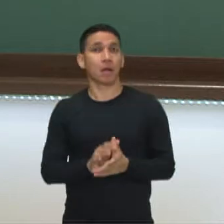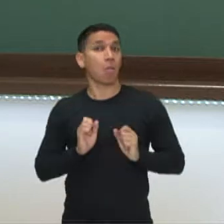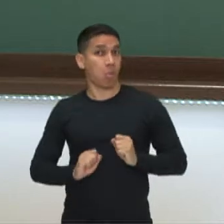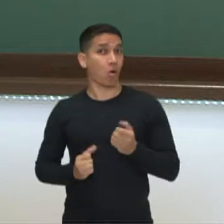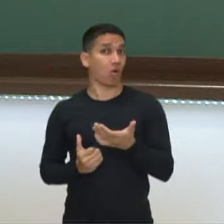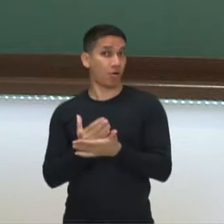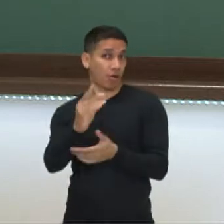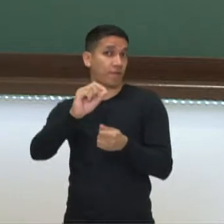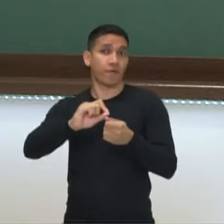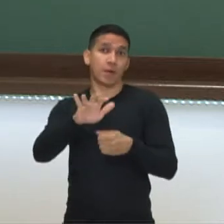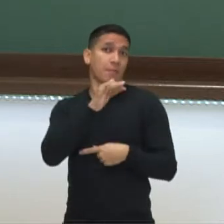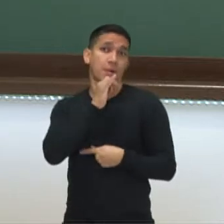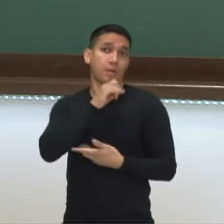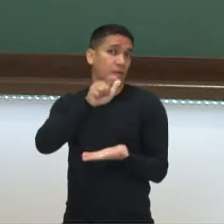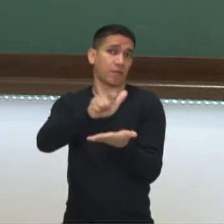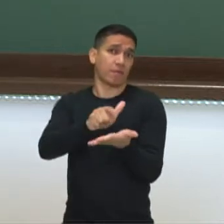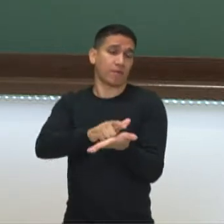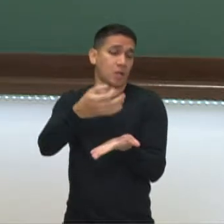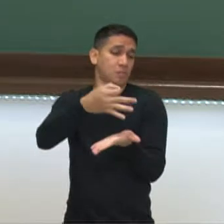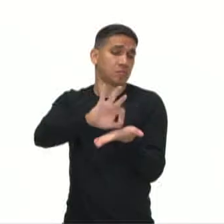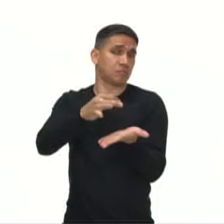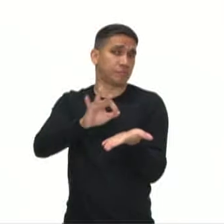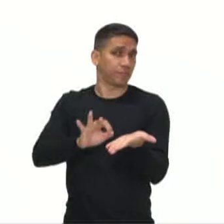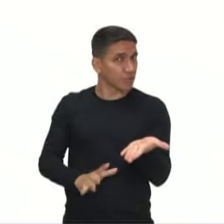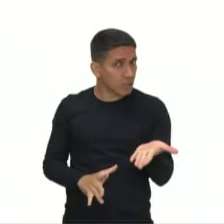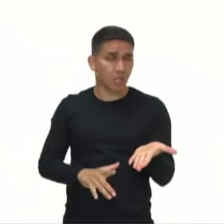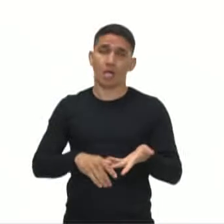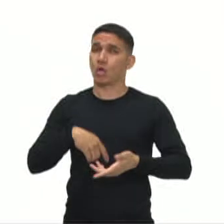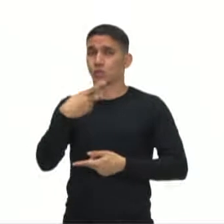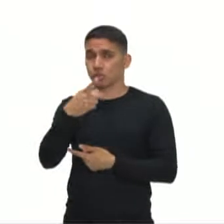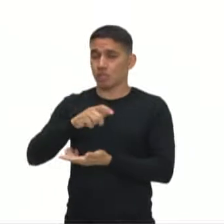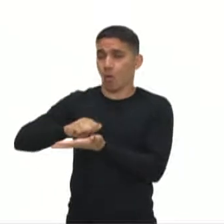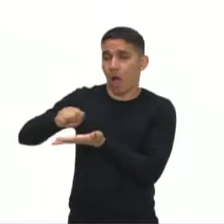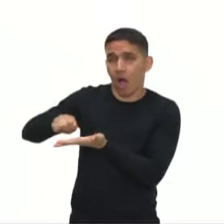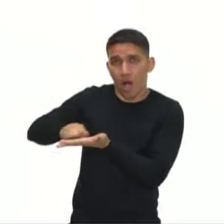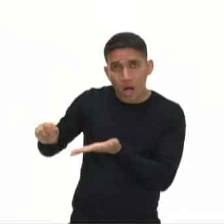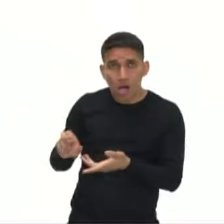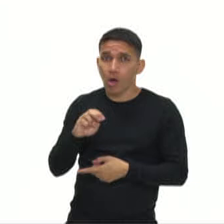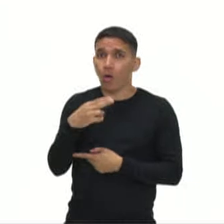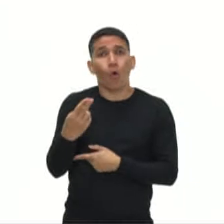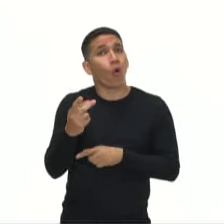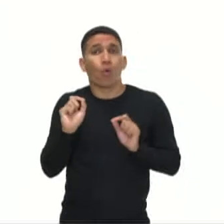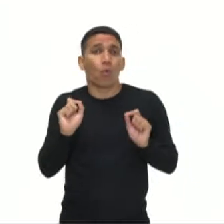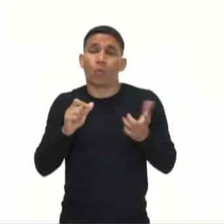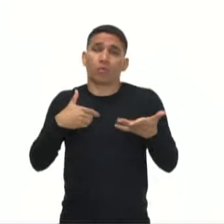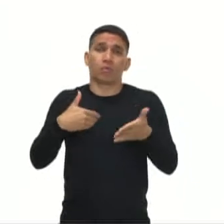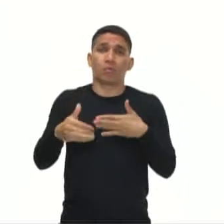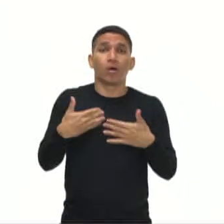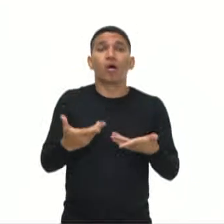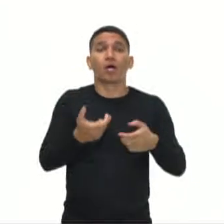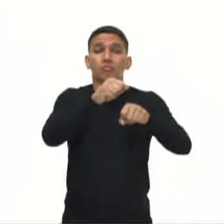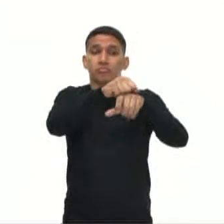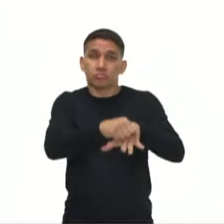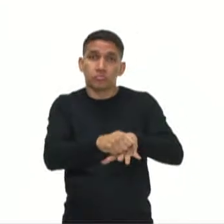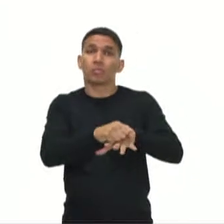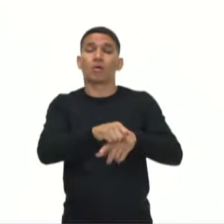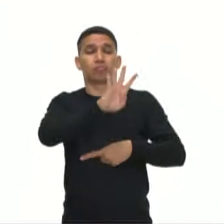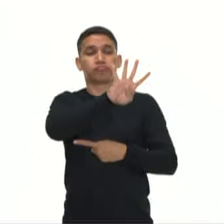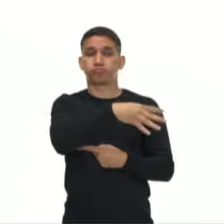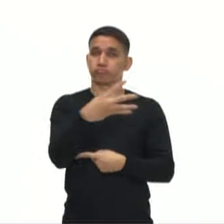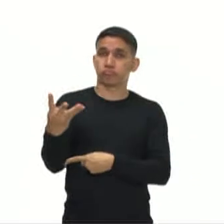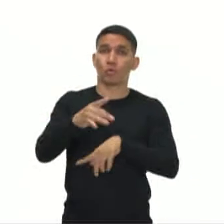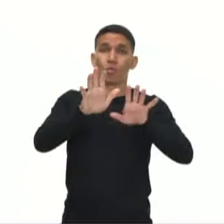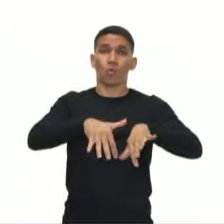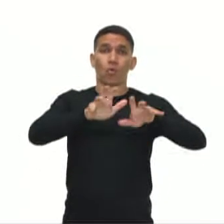inicialmente, por exemplo, em uma folha de anotações, no caderno, ou até mesmo você pode utilizar um programa de planilhas, no